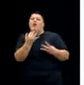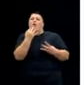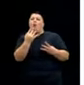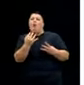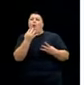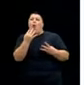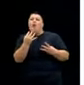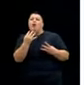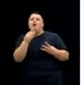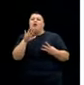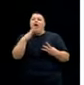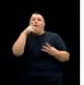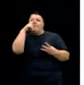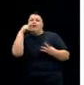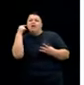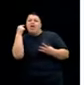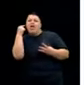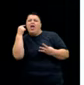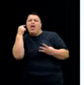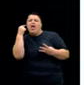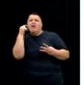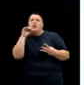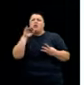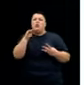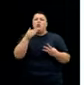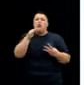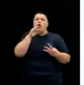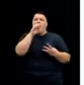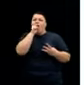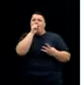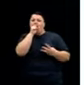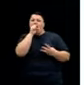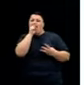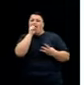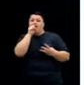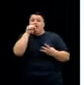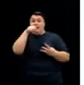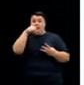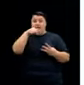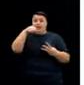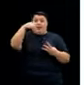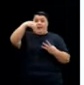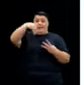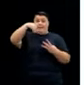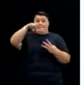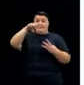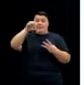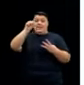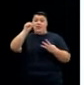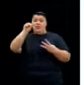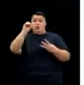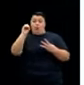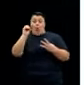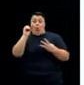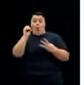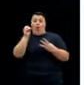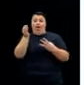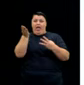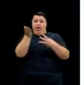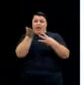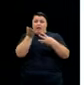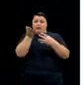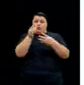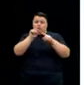conseguem ver aí na tela. É essa parte do meio, mesoderma, meio, é a parte do meio aqui,